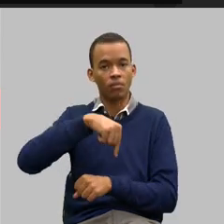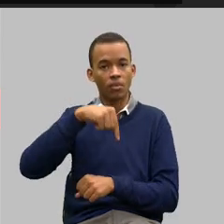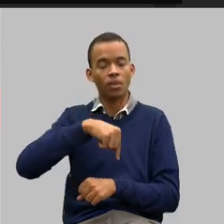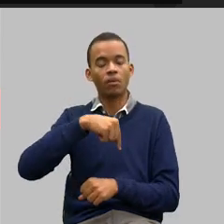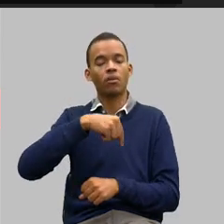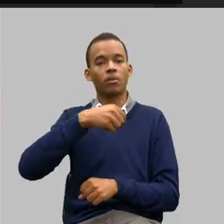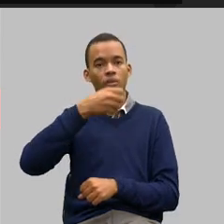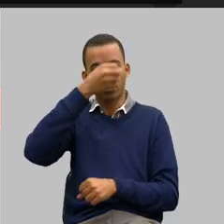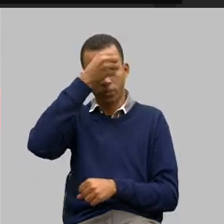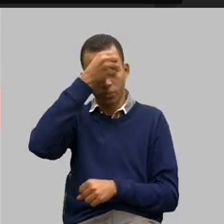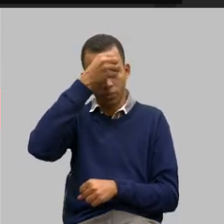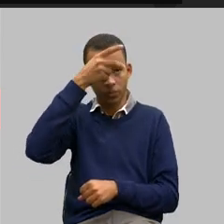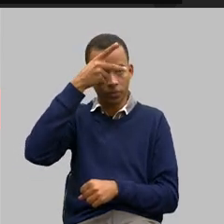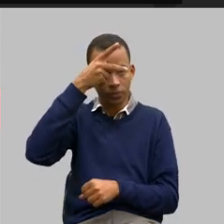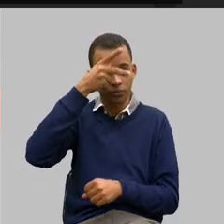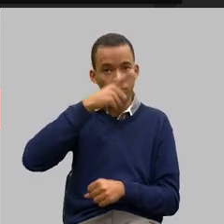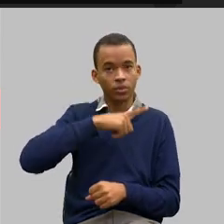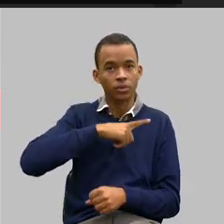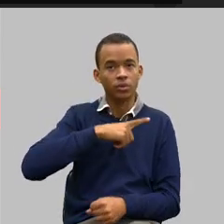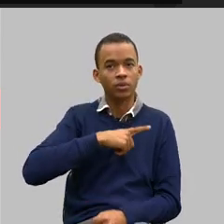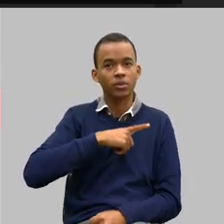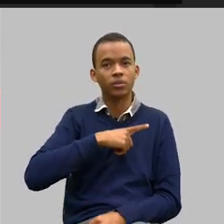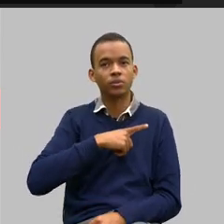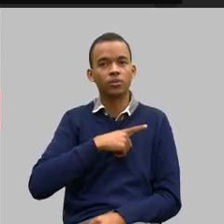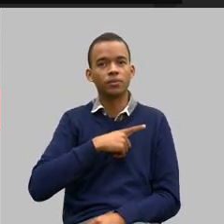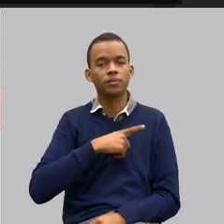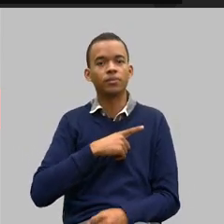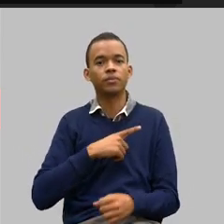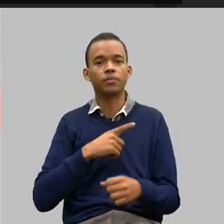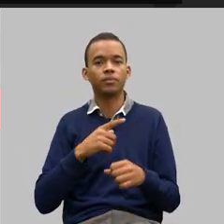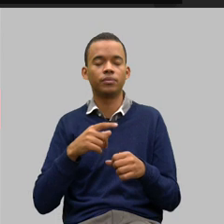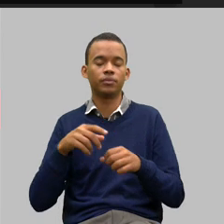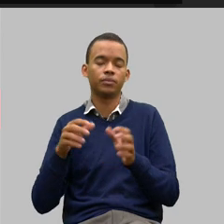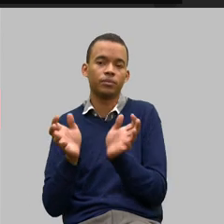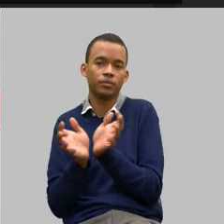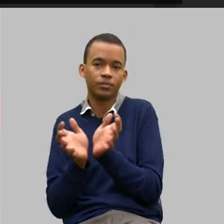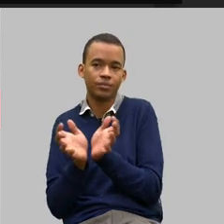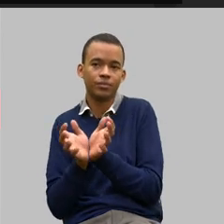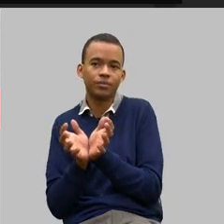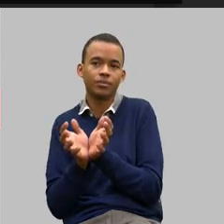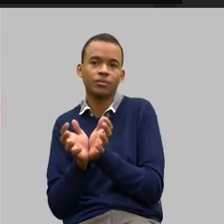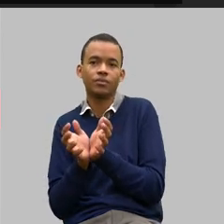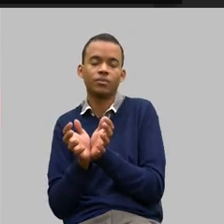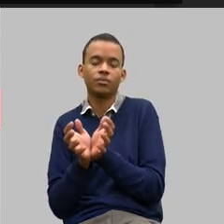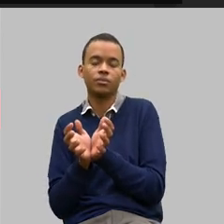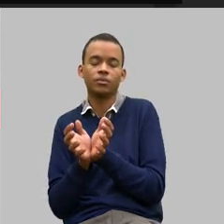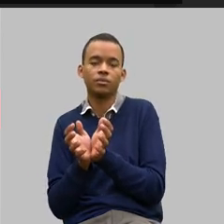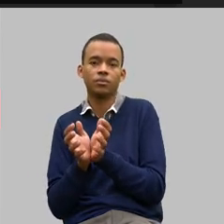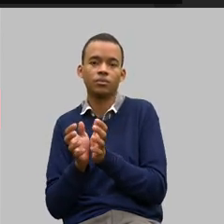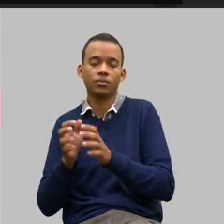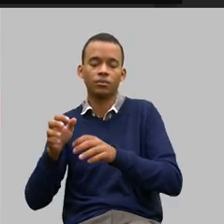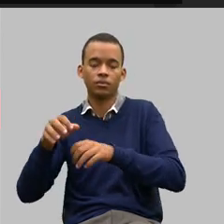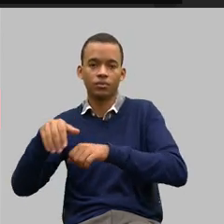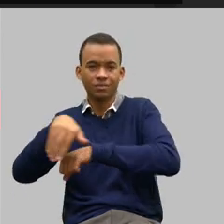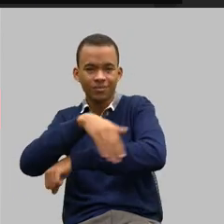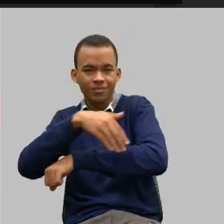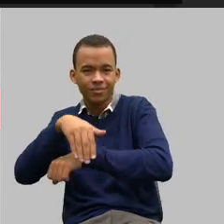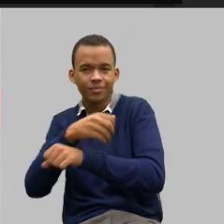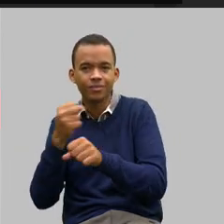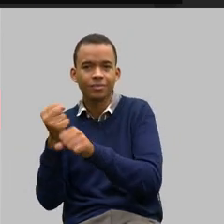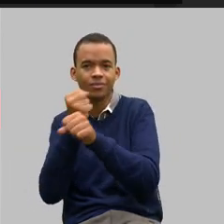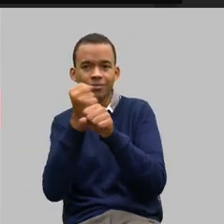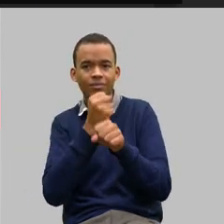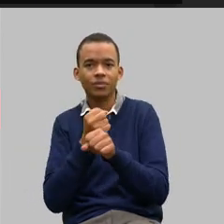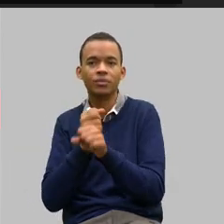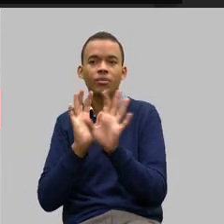convênios celebrados e a minha equipe de infraestrutura Municipal Tem trabalhado aqui arduamente pra nossa meta que é Celebrar até a semana que